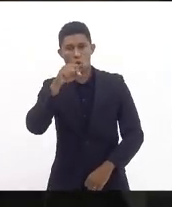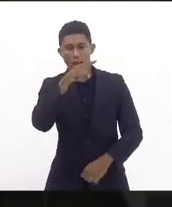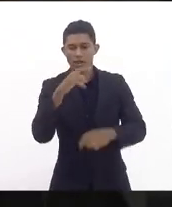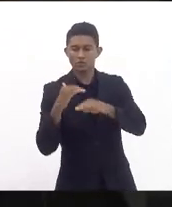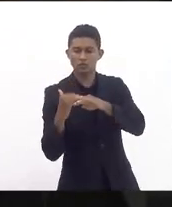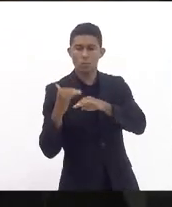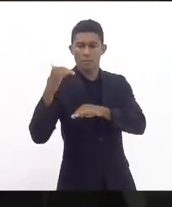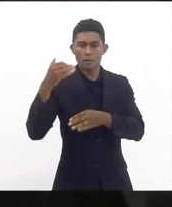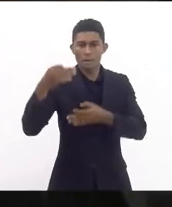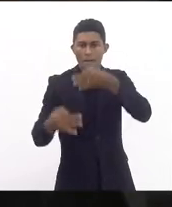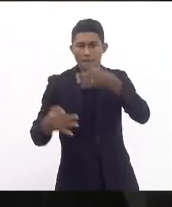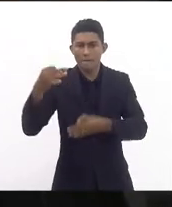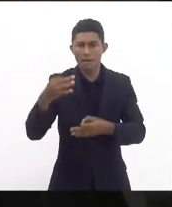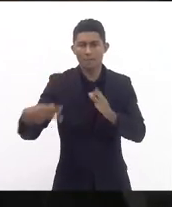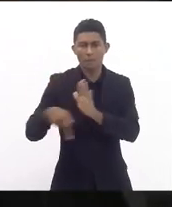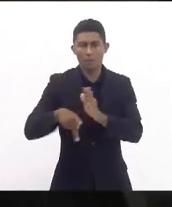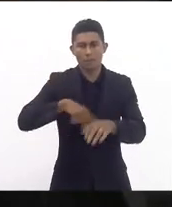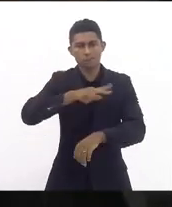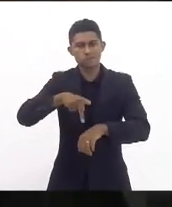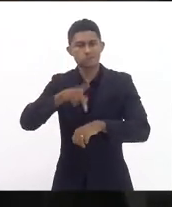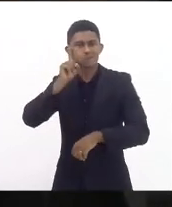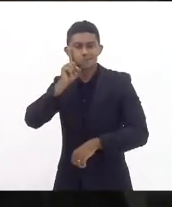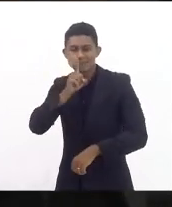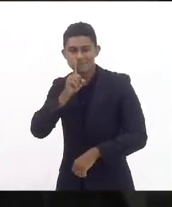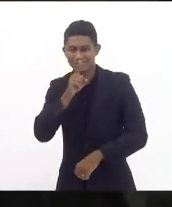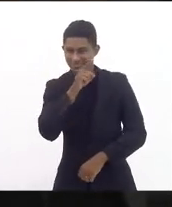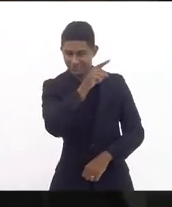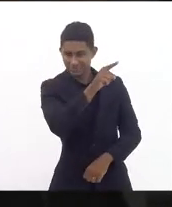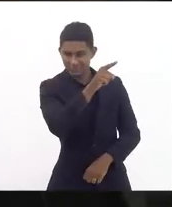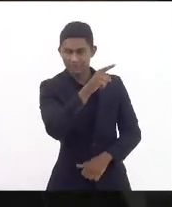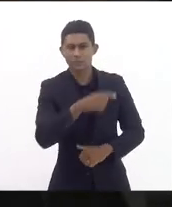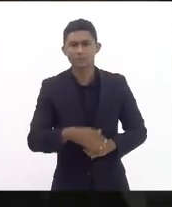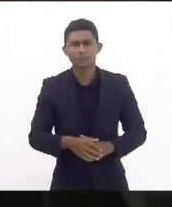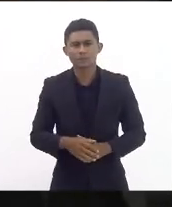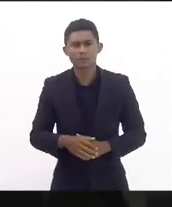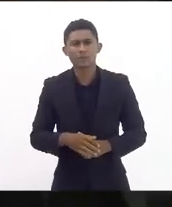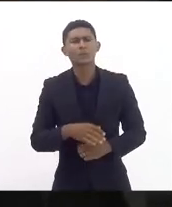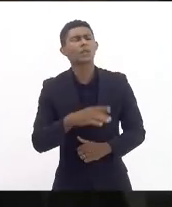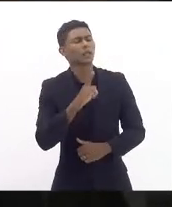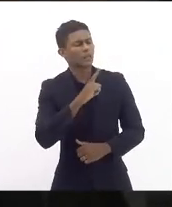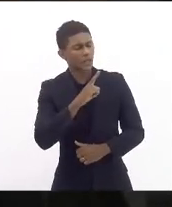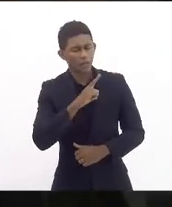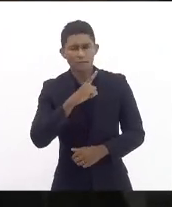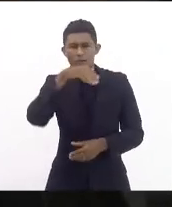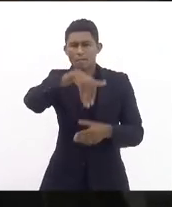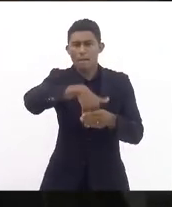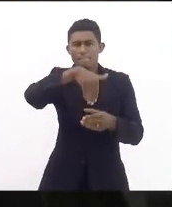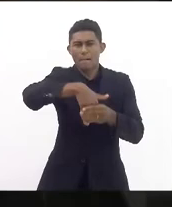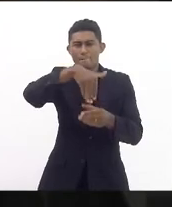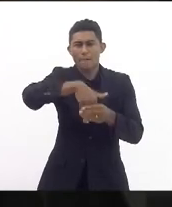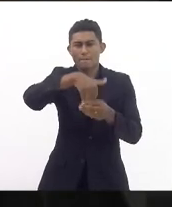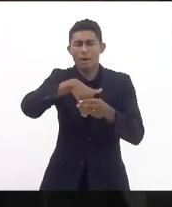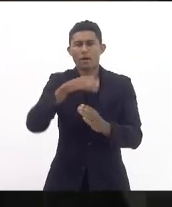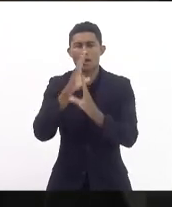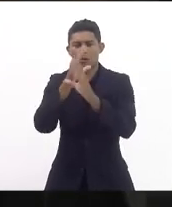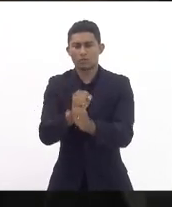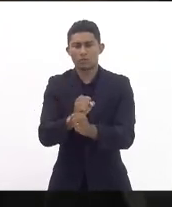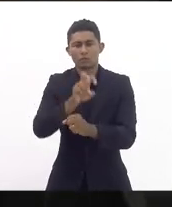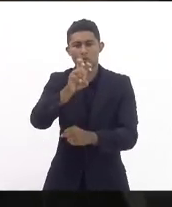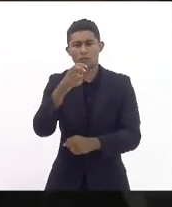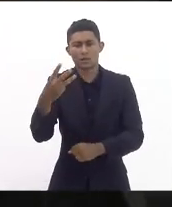corte Americana eu só vou erro de memória por 50 três lados a